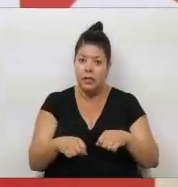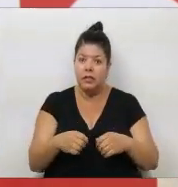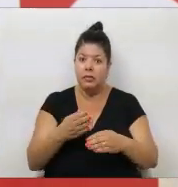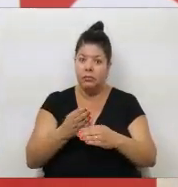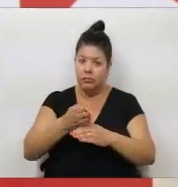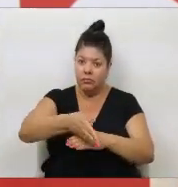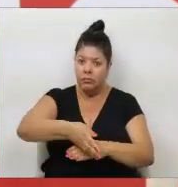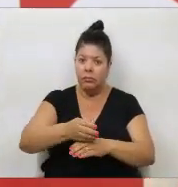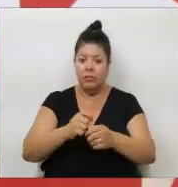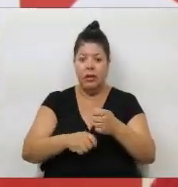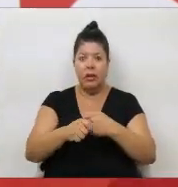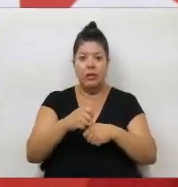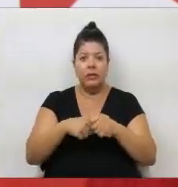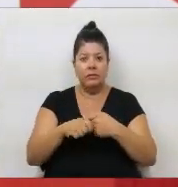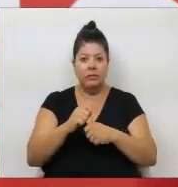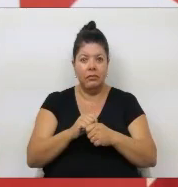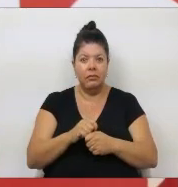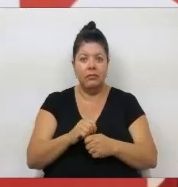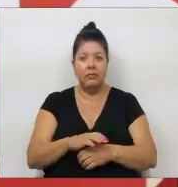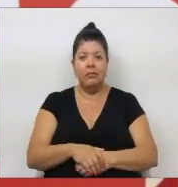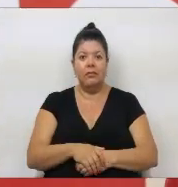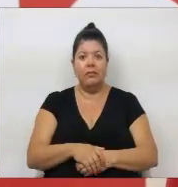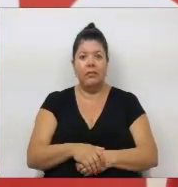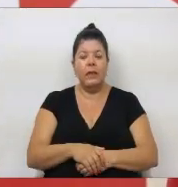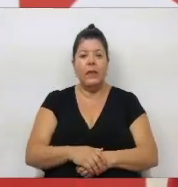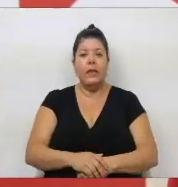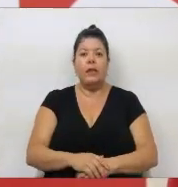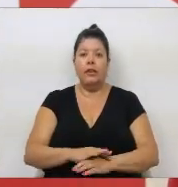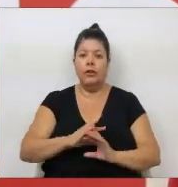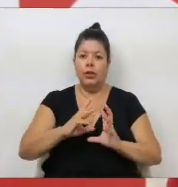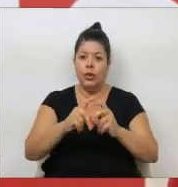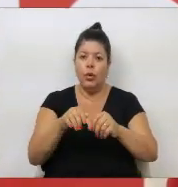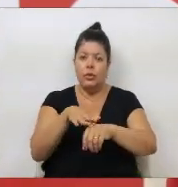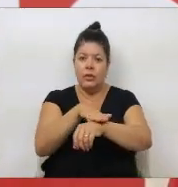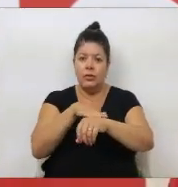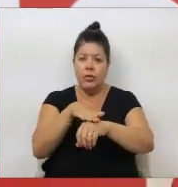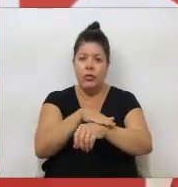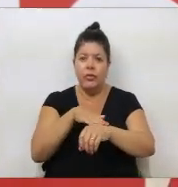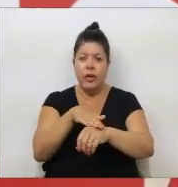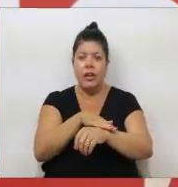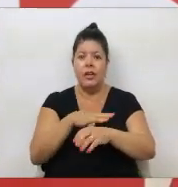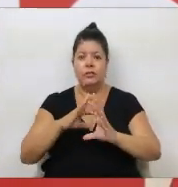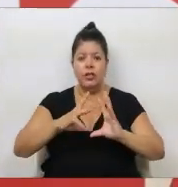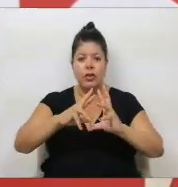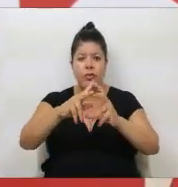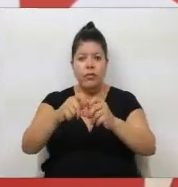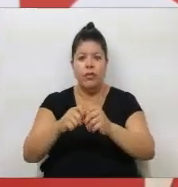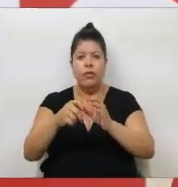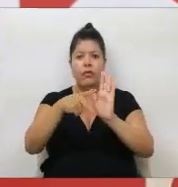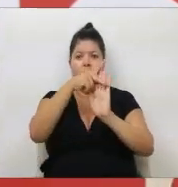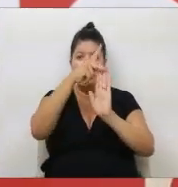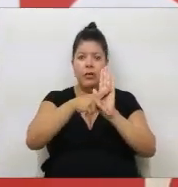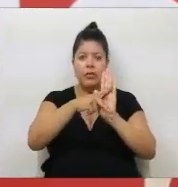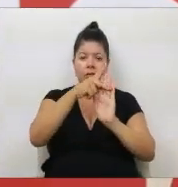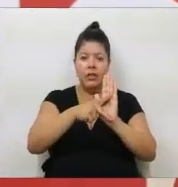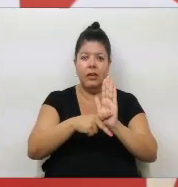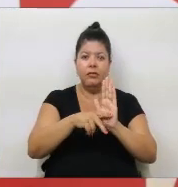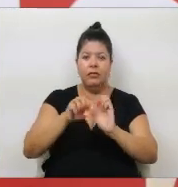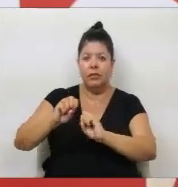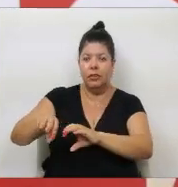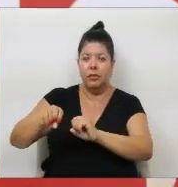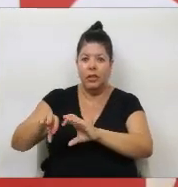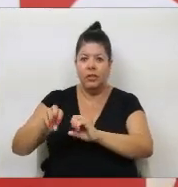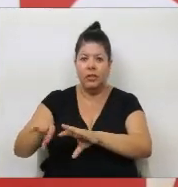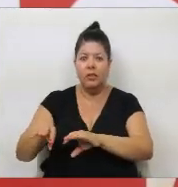participativo. Né? Através de todas as discussões que envolvam um plano municipal de educação que